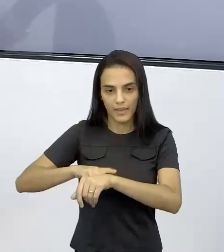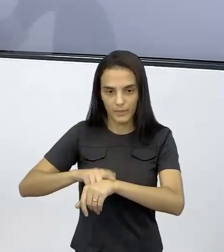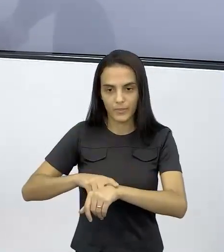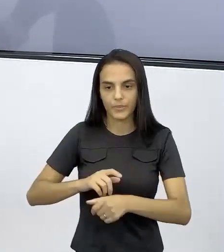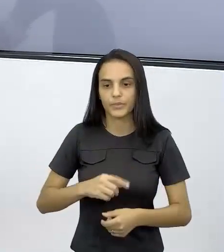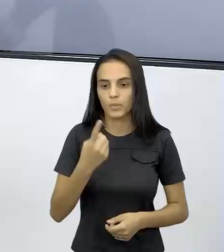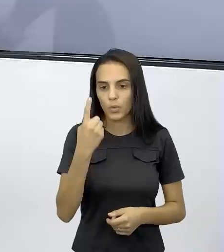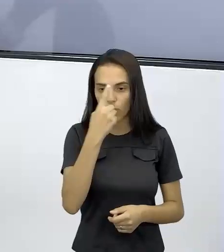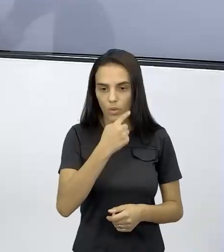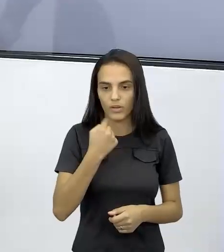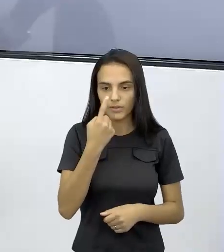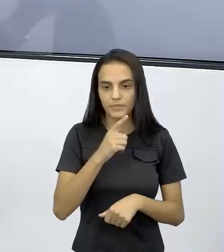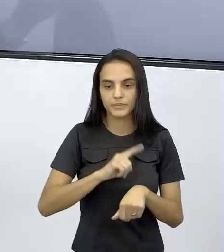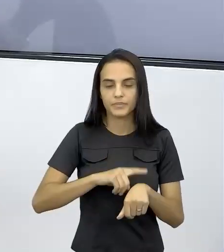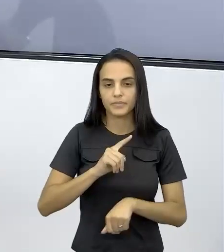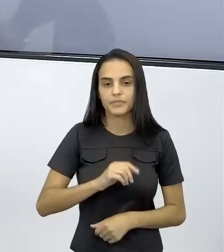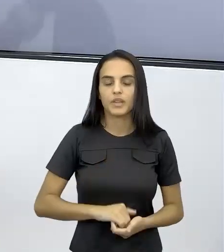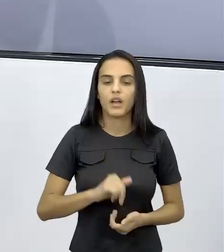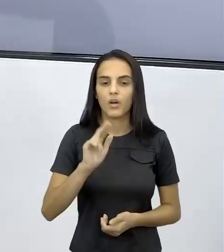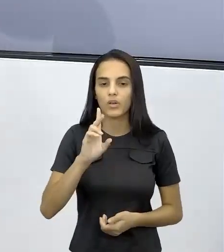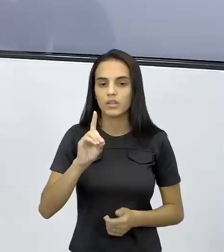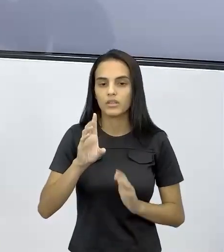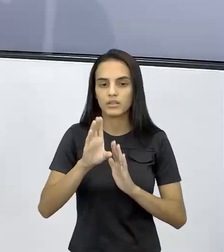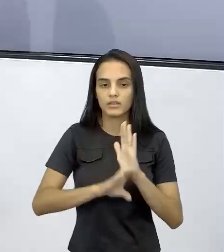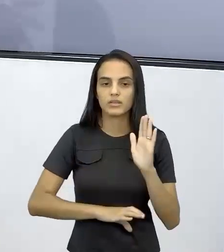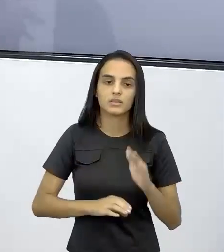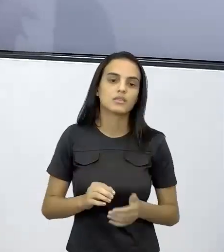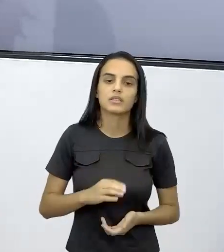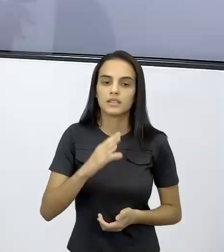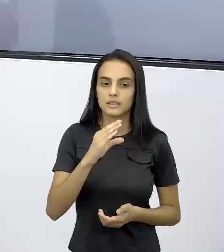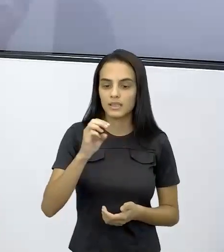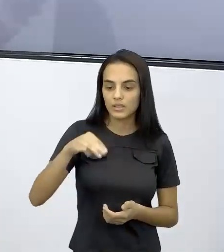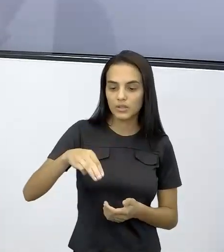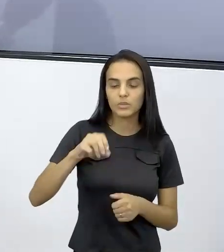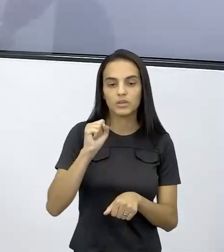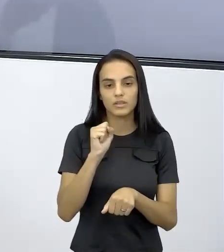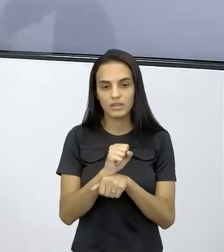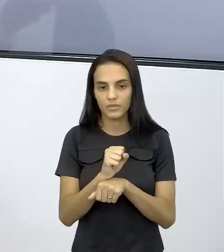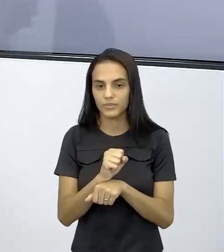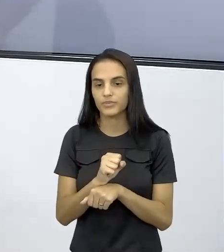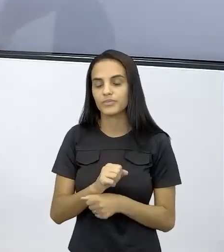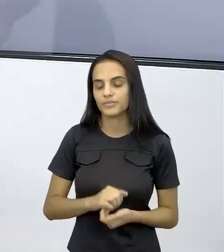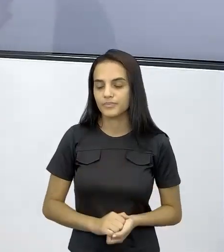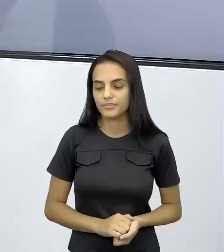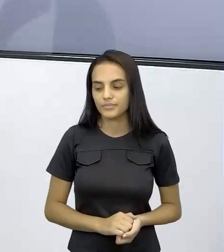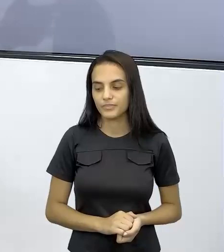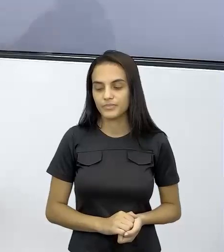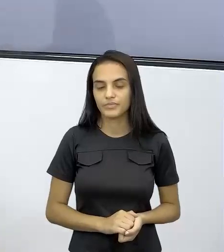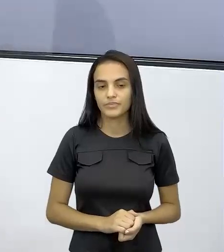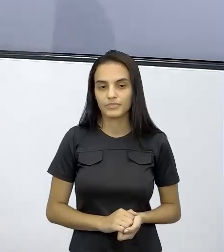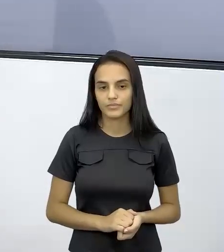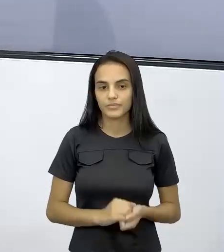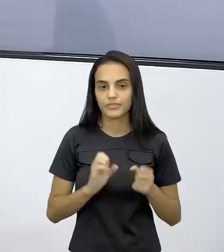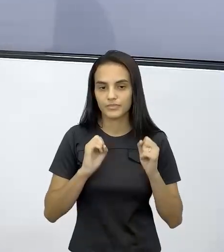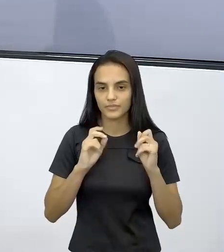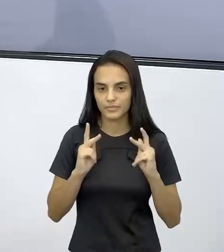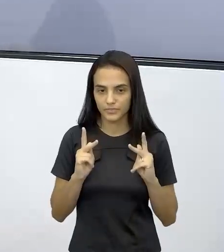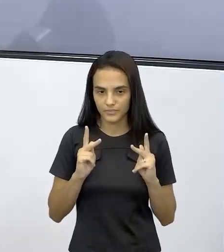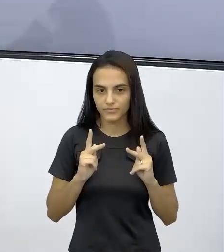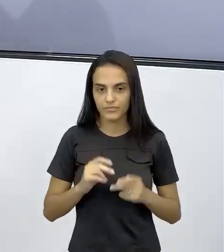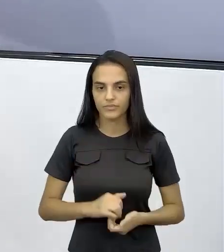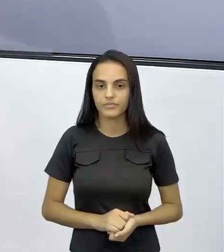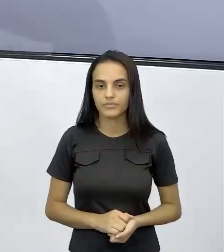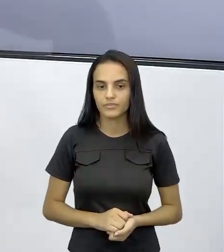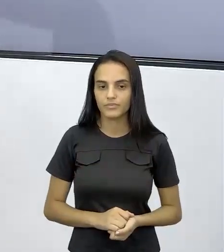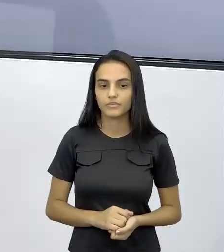as unidades de medida são centímetros e segundo, né? Não faz sentido, então, andar centímetros em hora, tá certo?